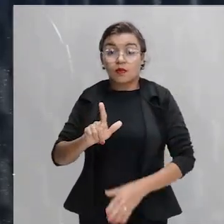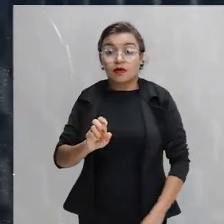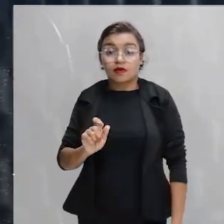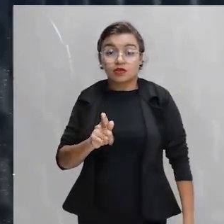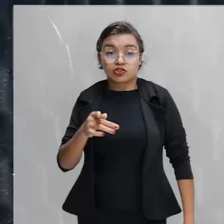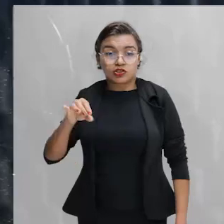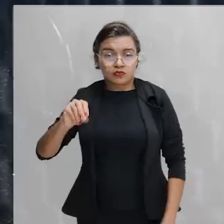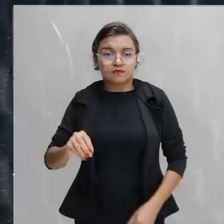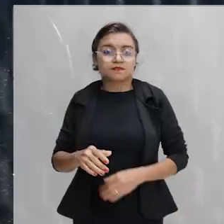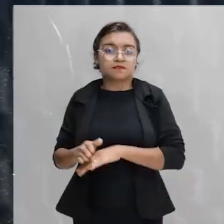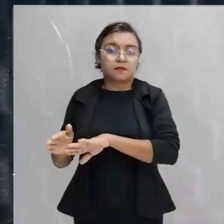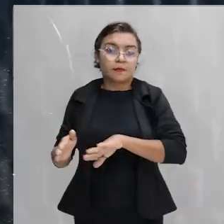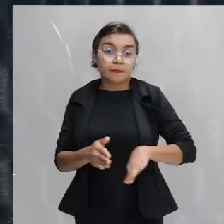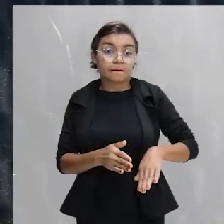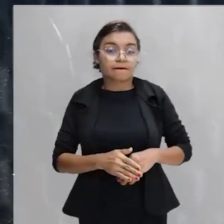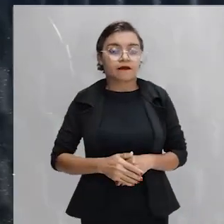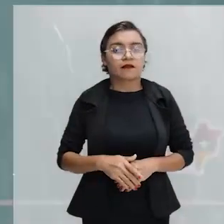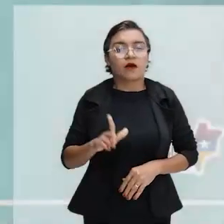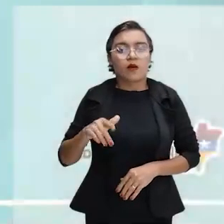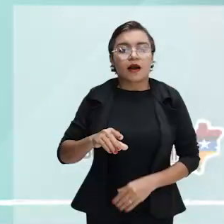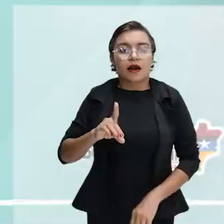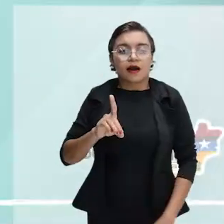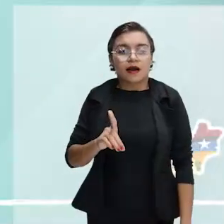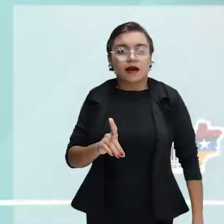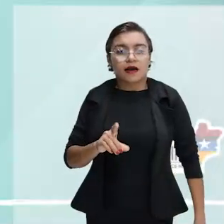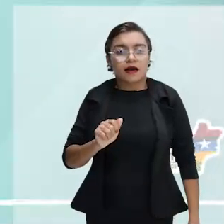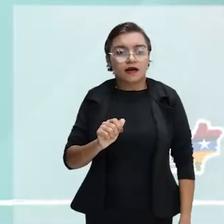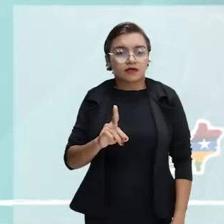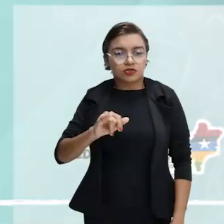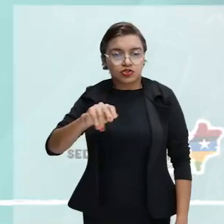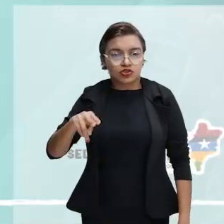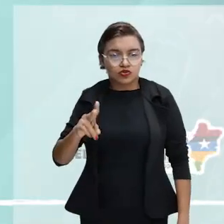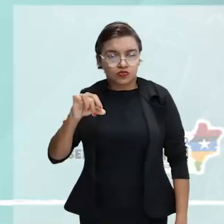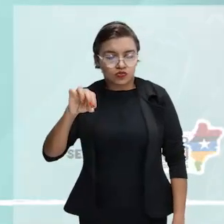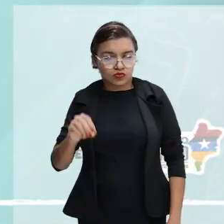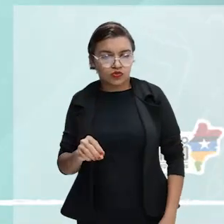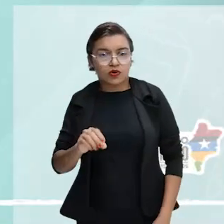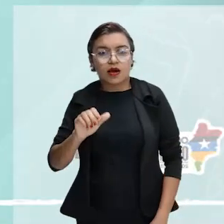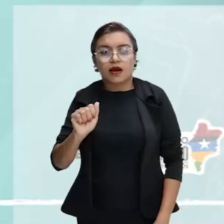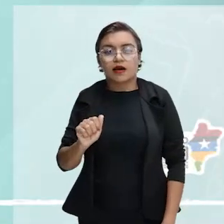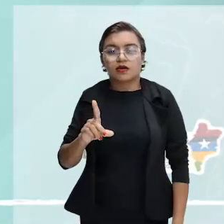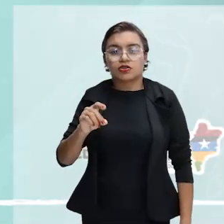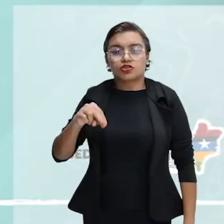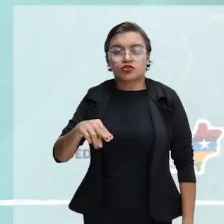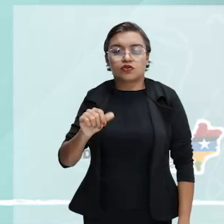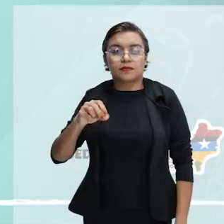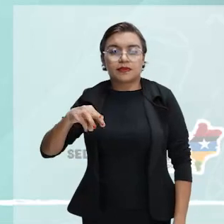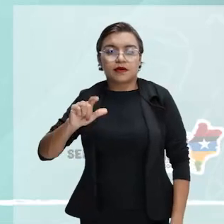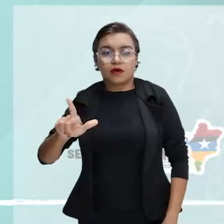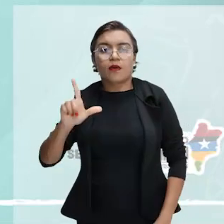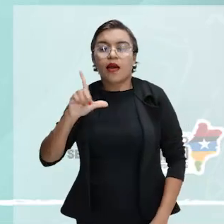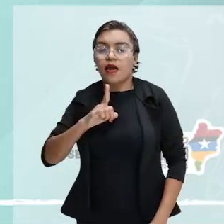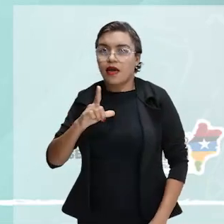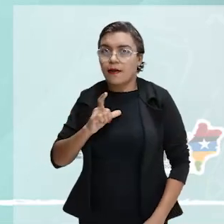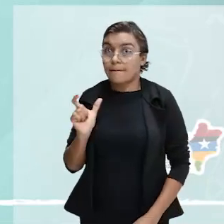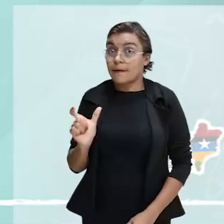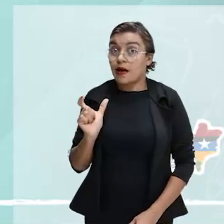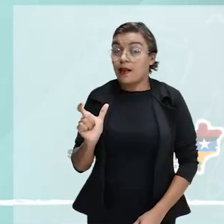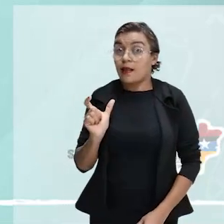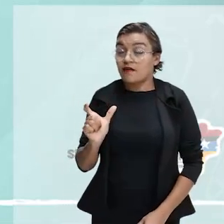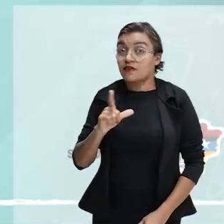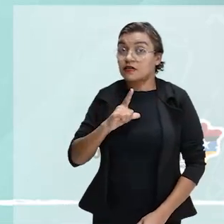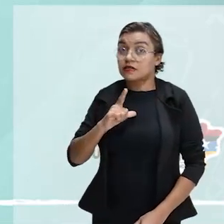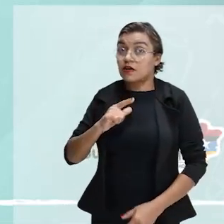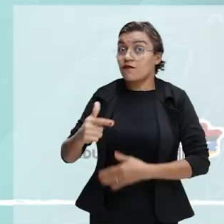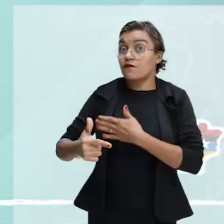Ok? Vamos avançar? Adjunto adnominal é o quê? É aquele termo da oração que vai desempenhar uma